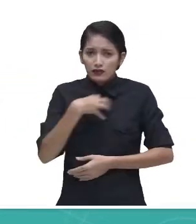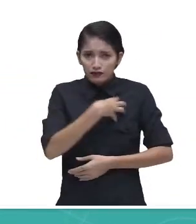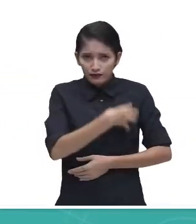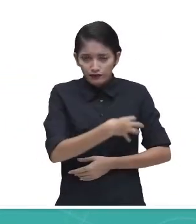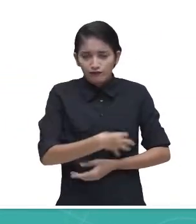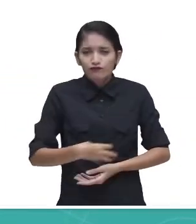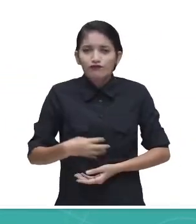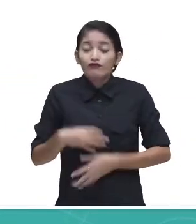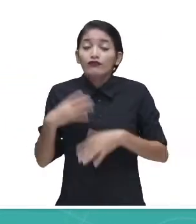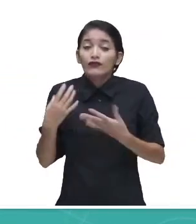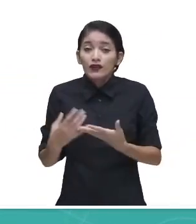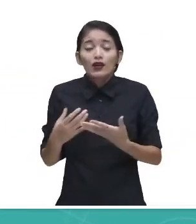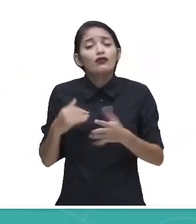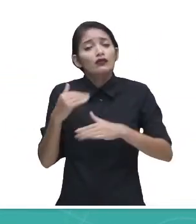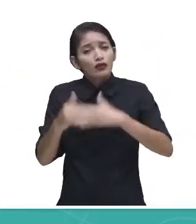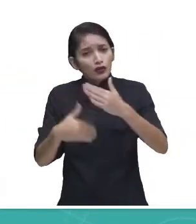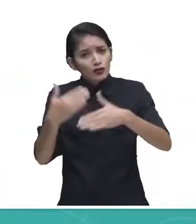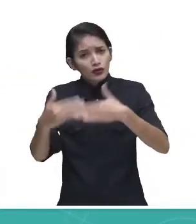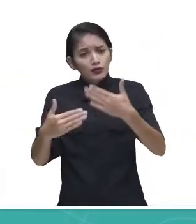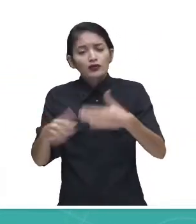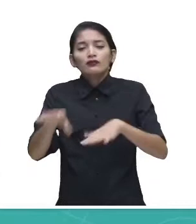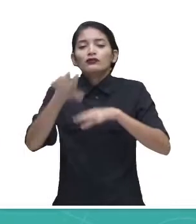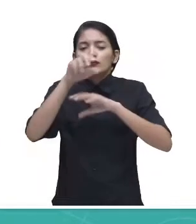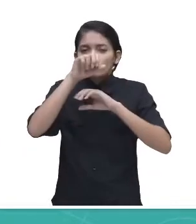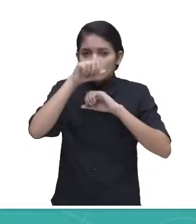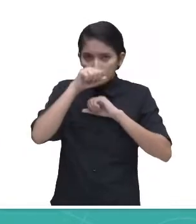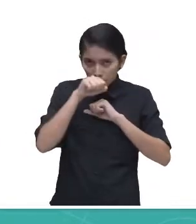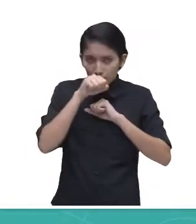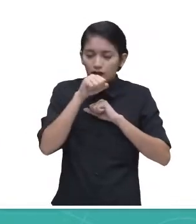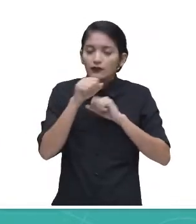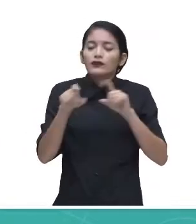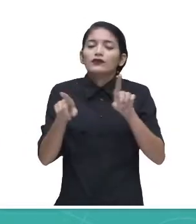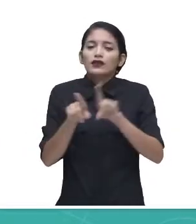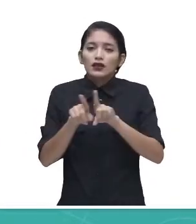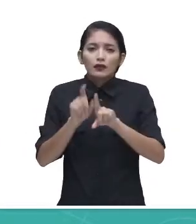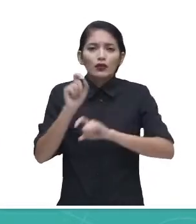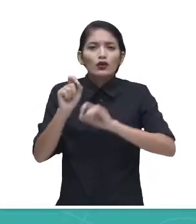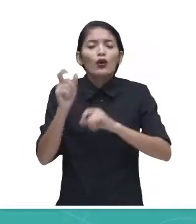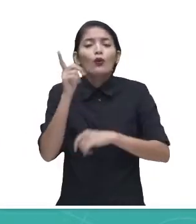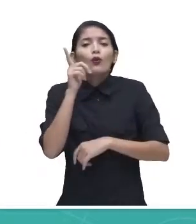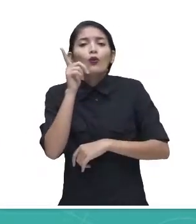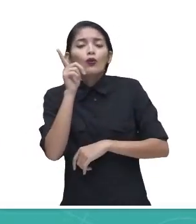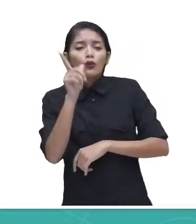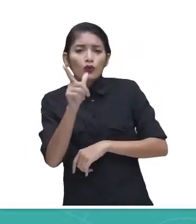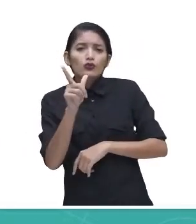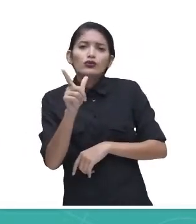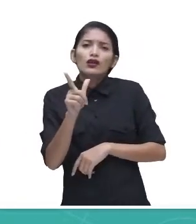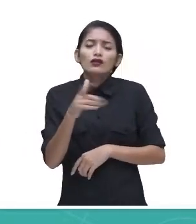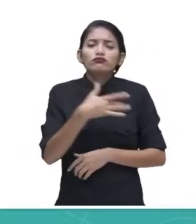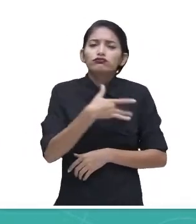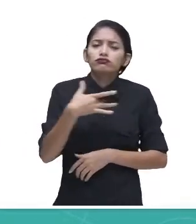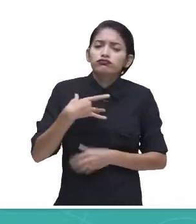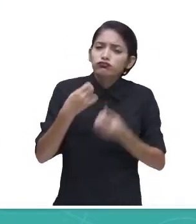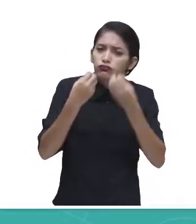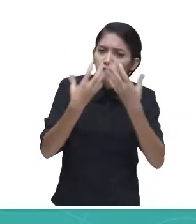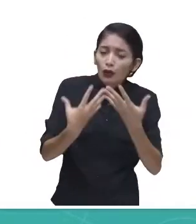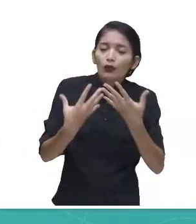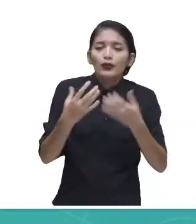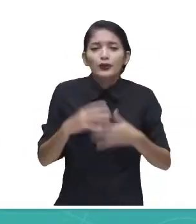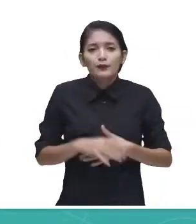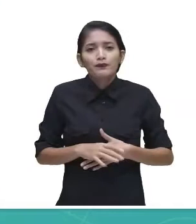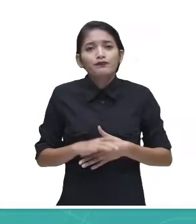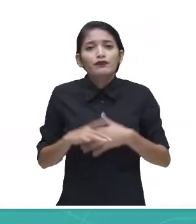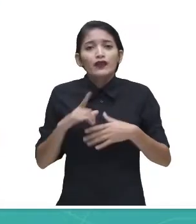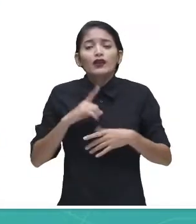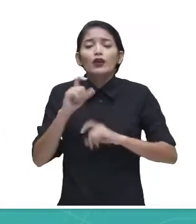falar que esses processos de respiração, digestão e excreção garantem o nosso funcionamento. E isso aí tem